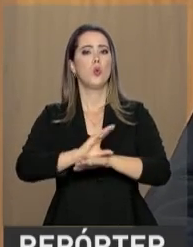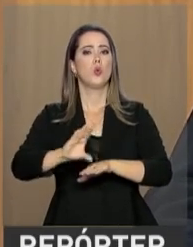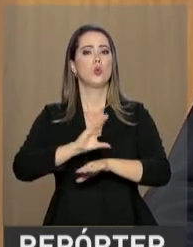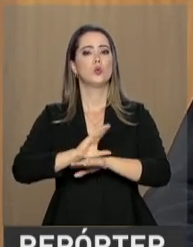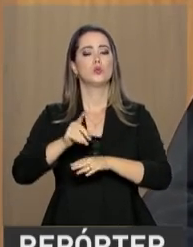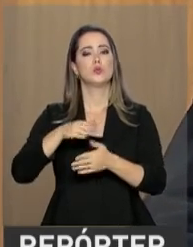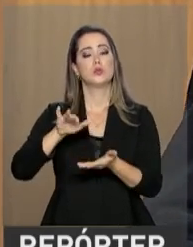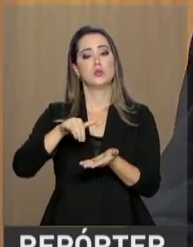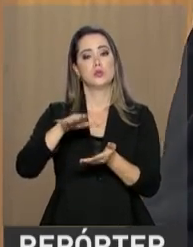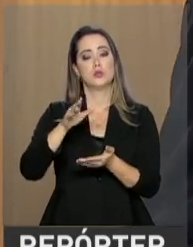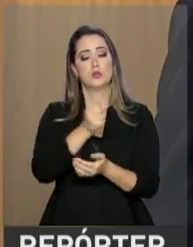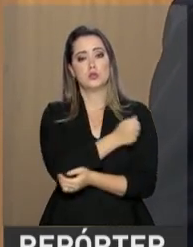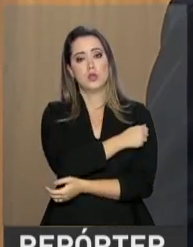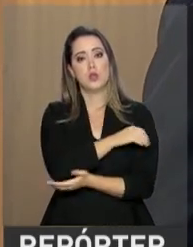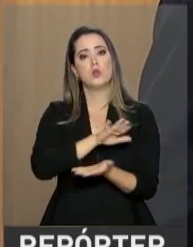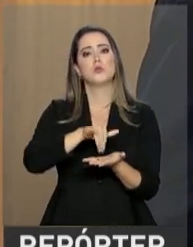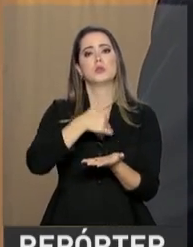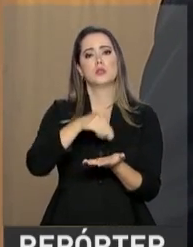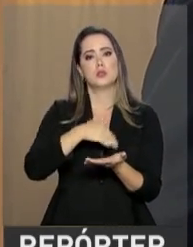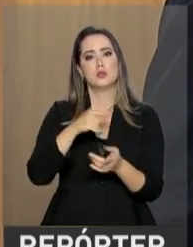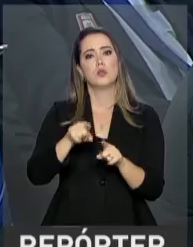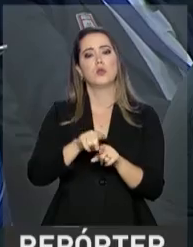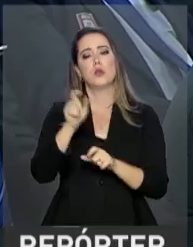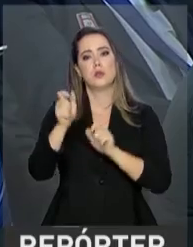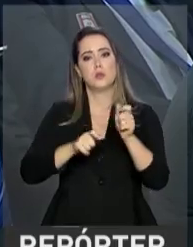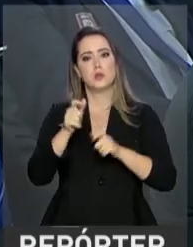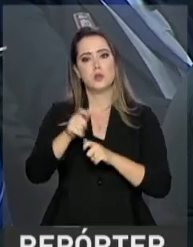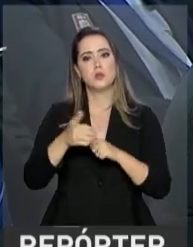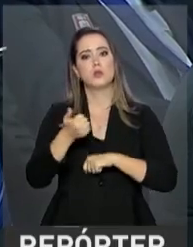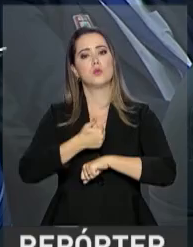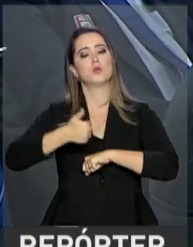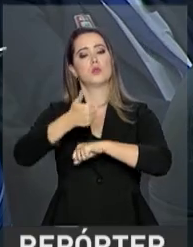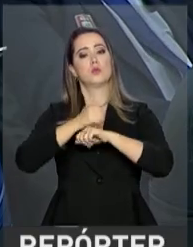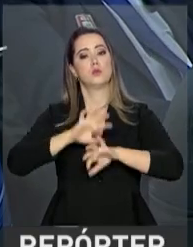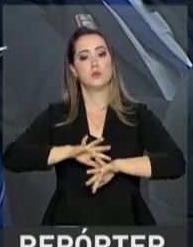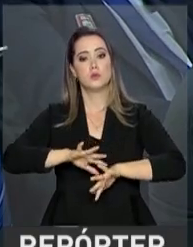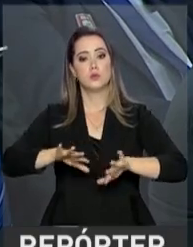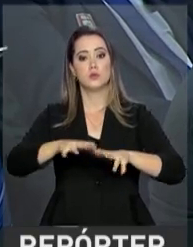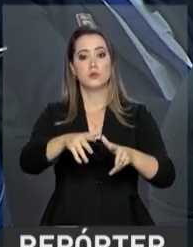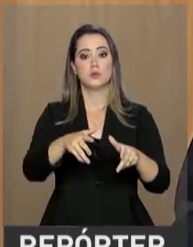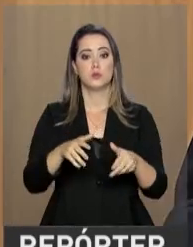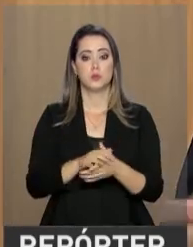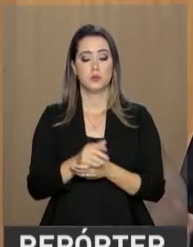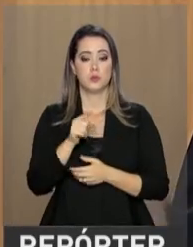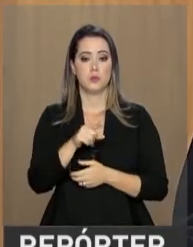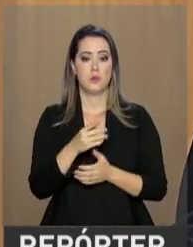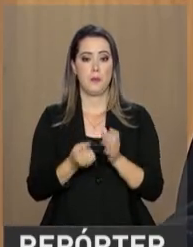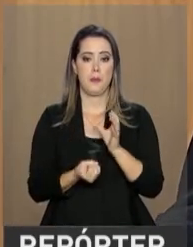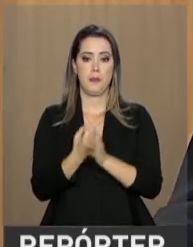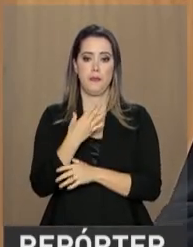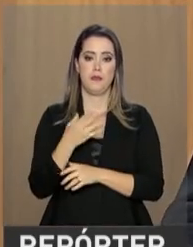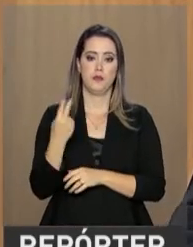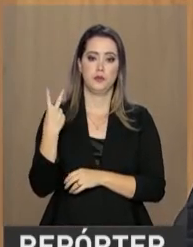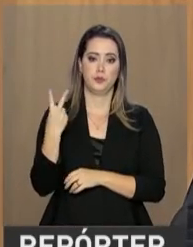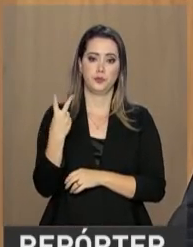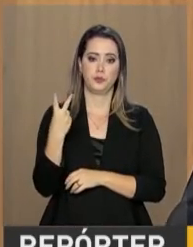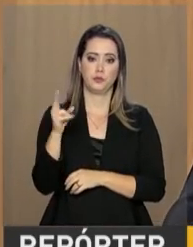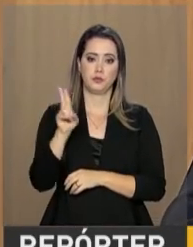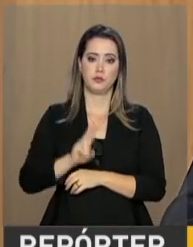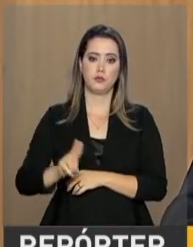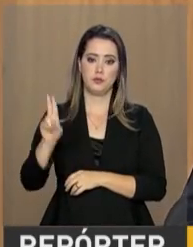matriculados patrimônio e quadro de pessoal desses campos das universidades originais a criação de mais duas